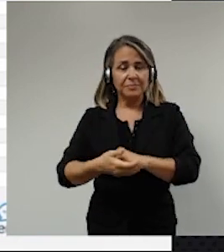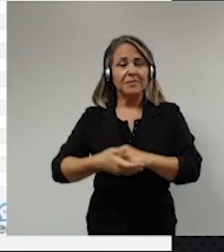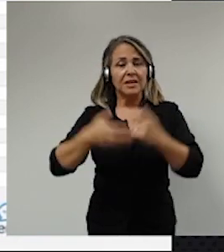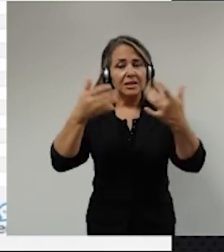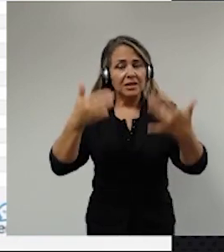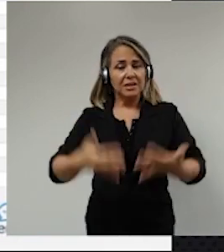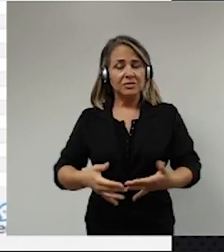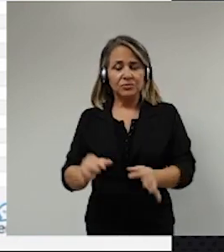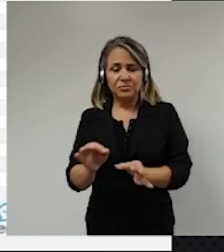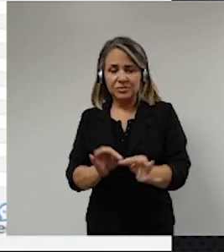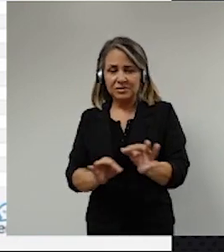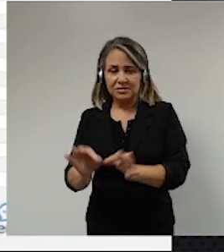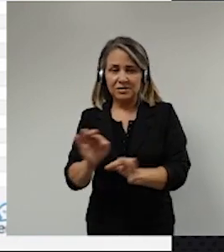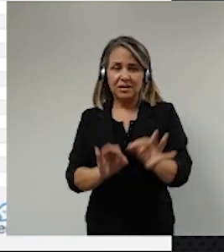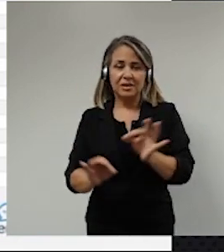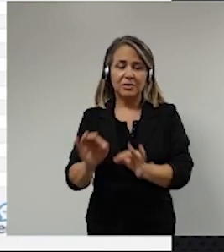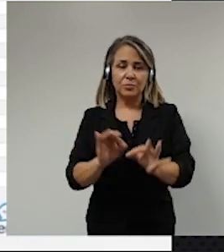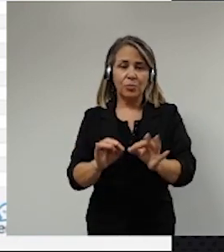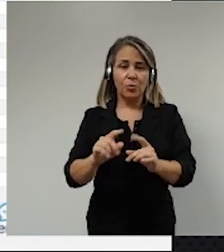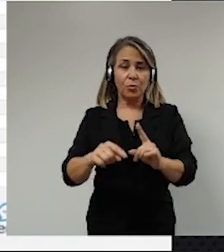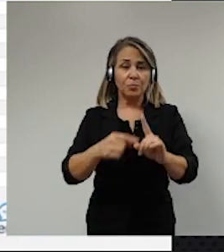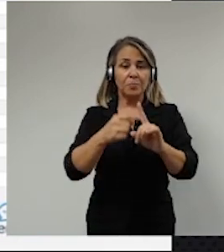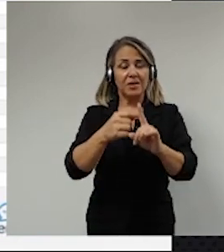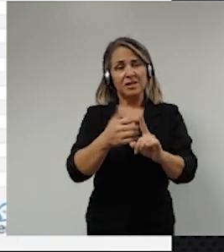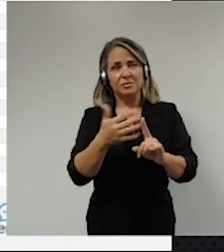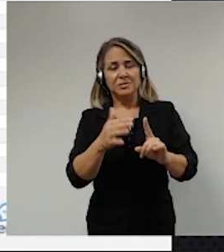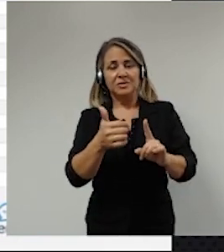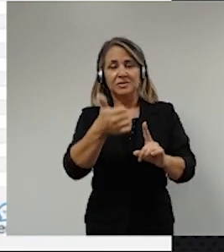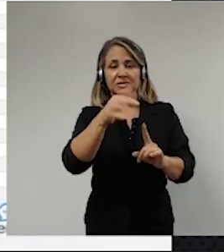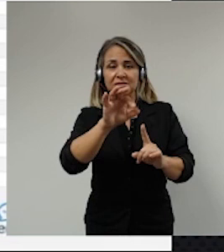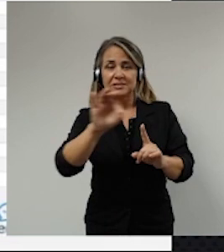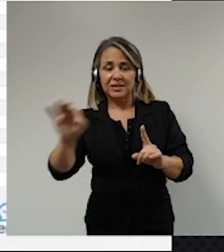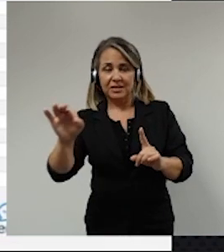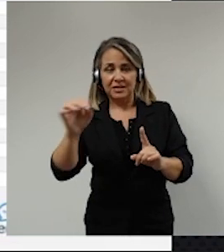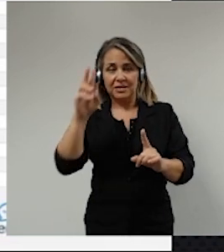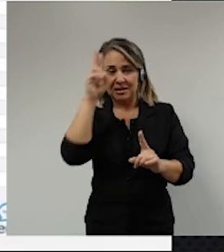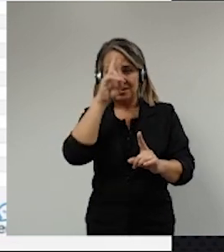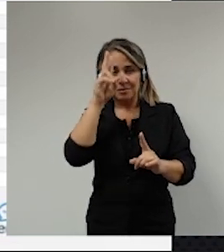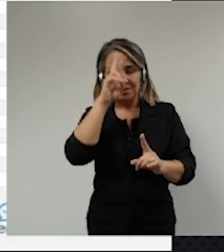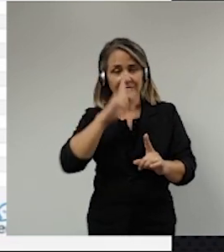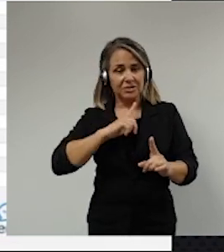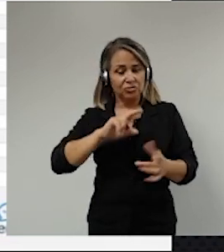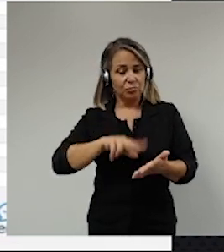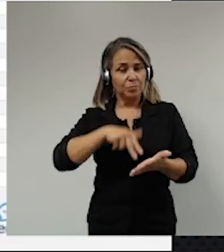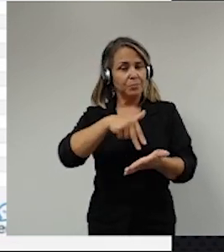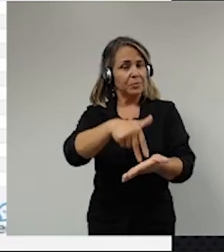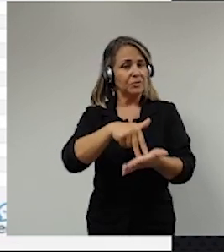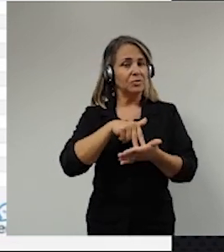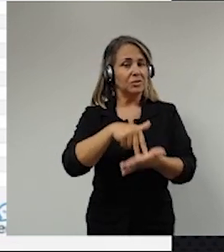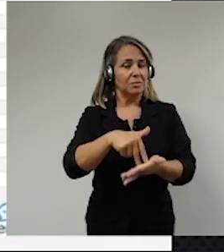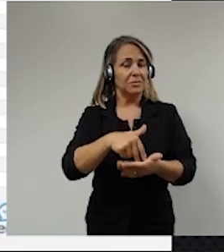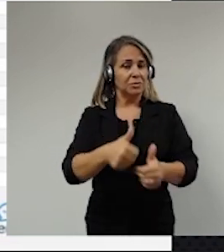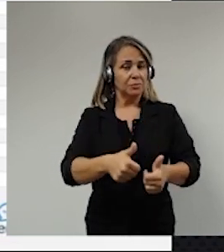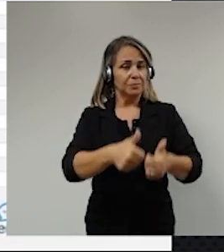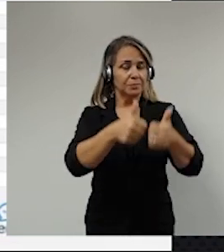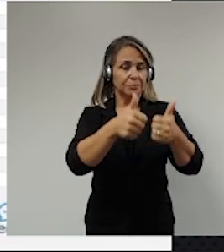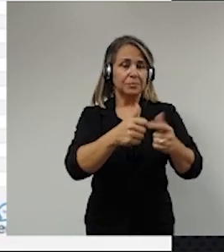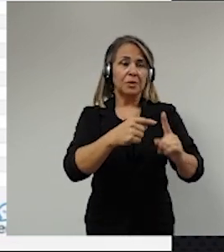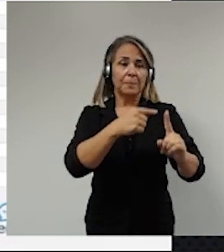eles montaram o top 100 das marcas que eles lembravam e que tinham um posicionamento